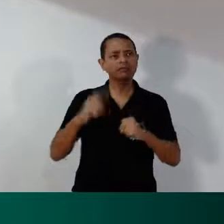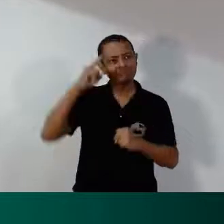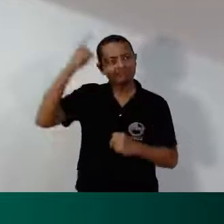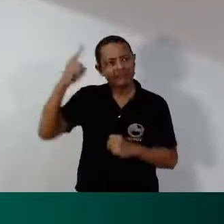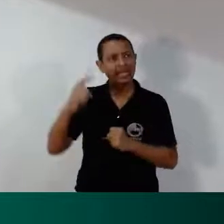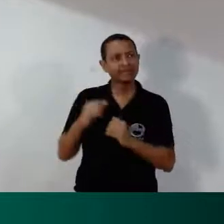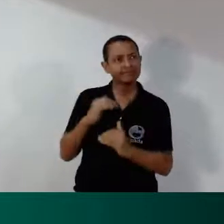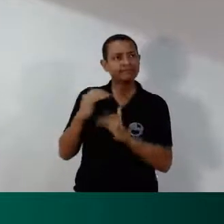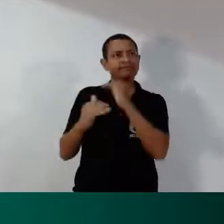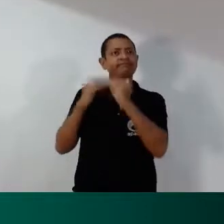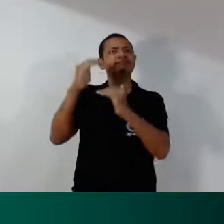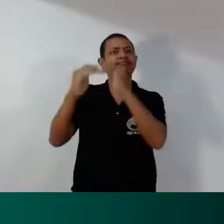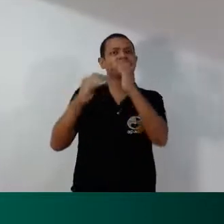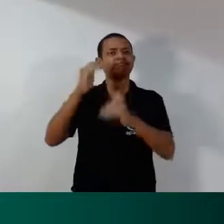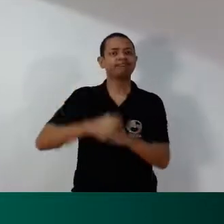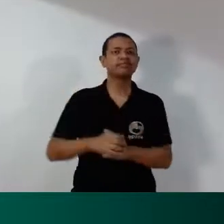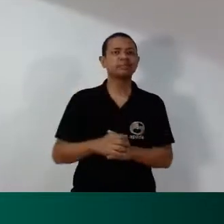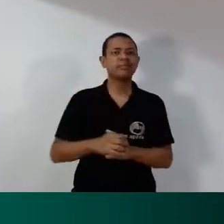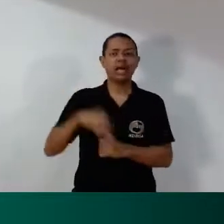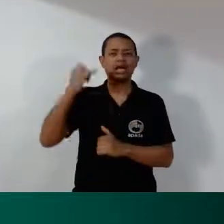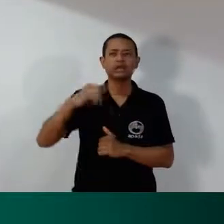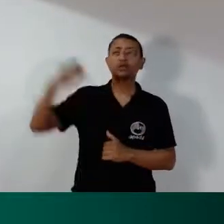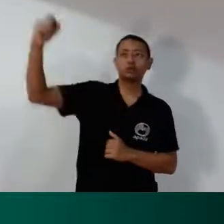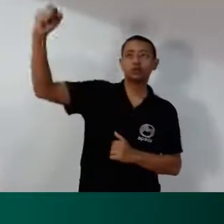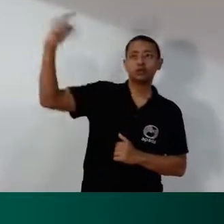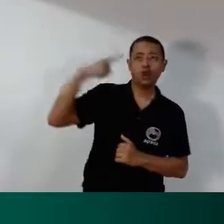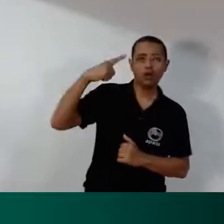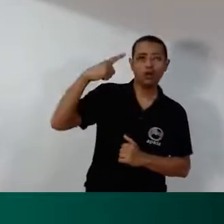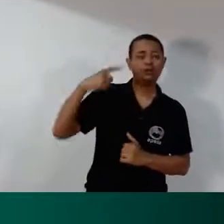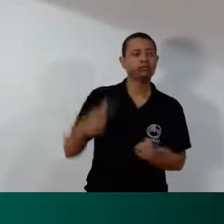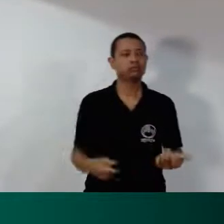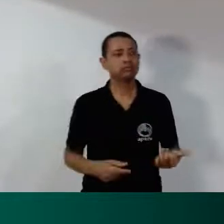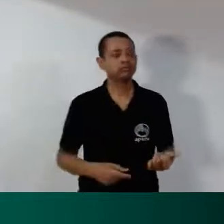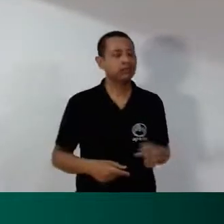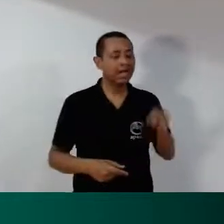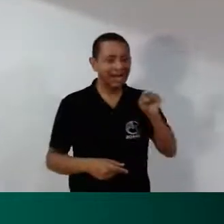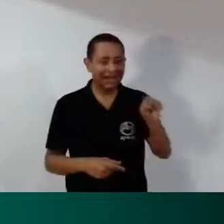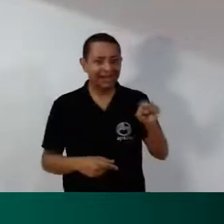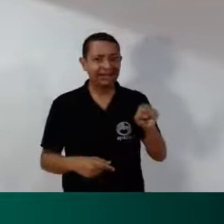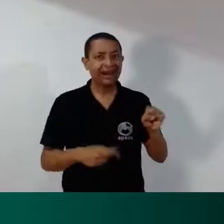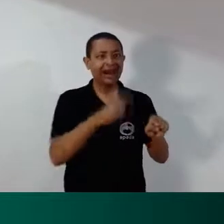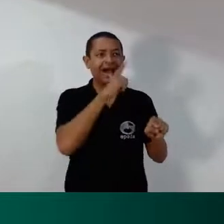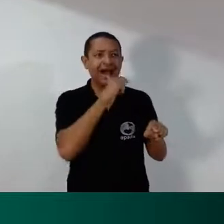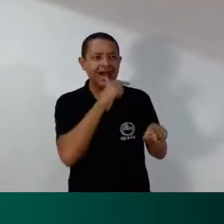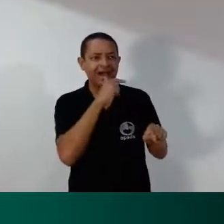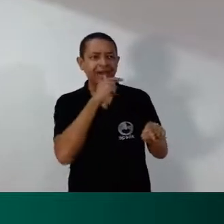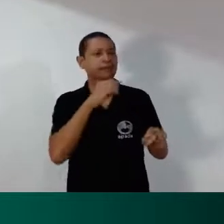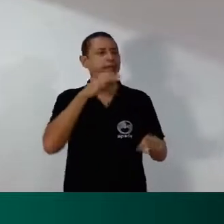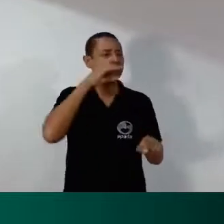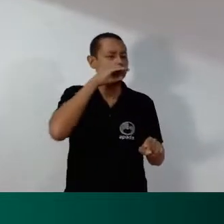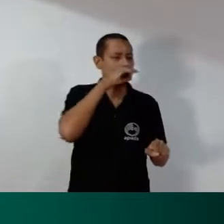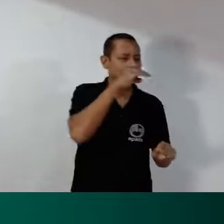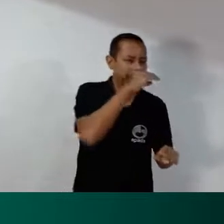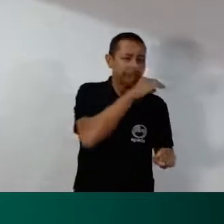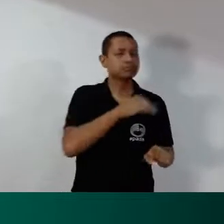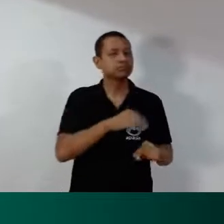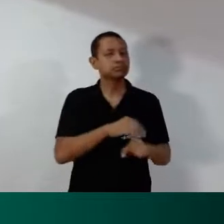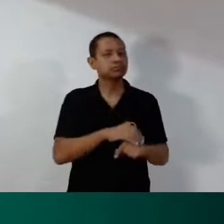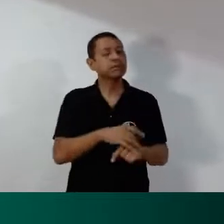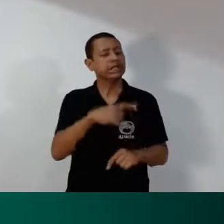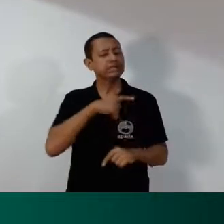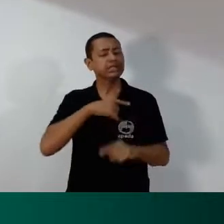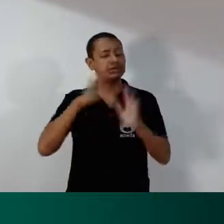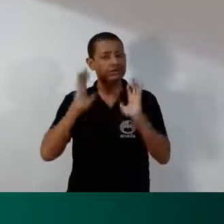projeto-piloto energia solar aquecedor de água né e é uma coisa que que já tem que o